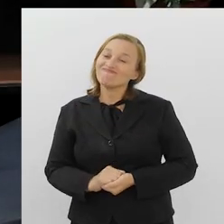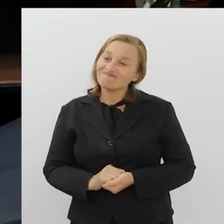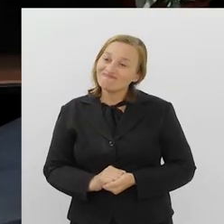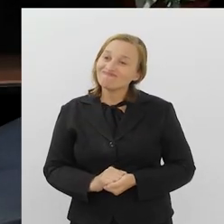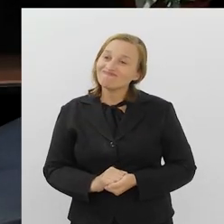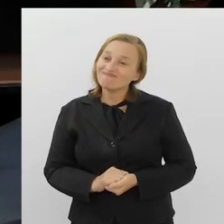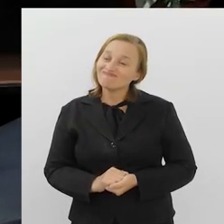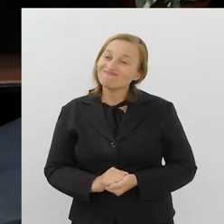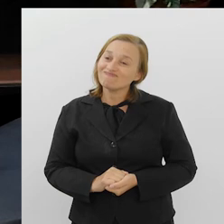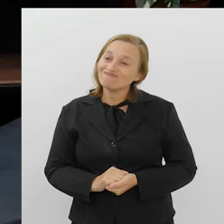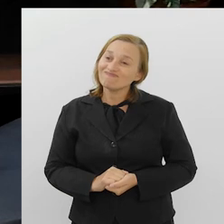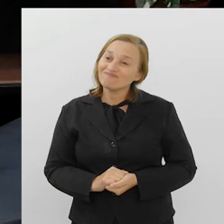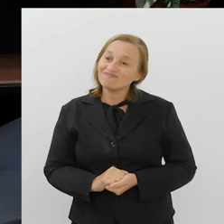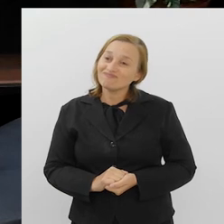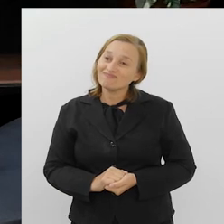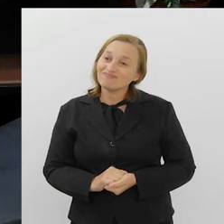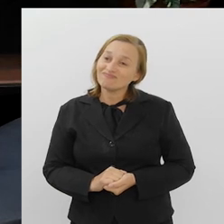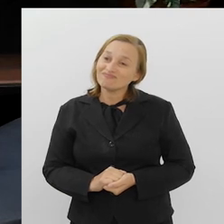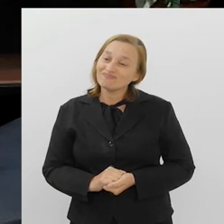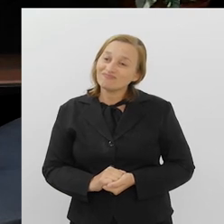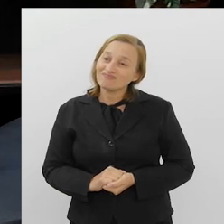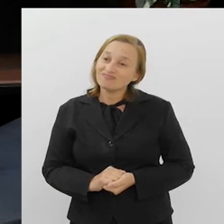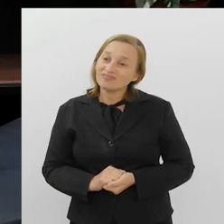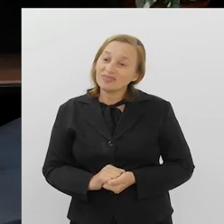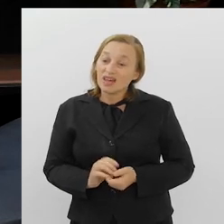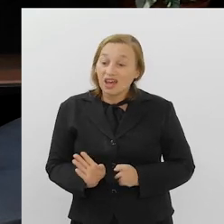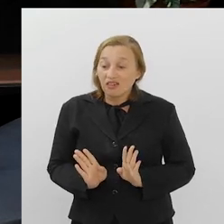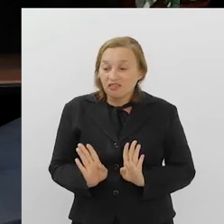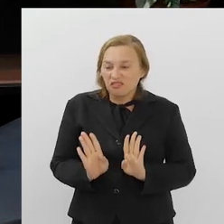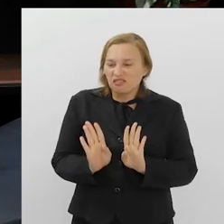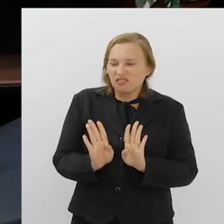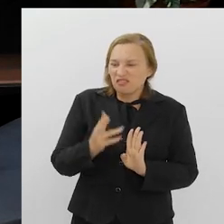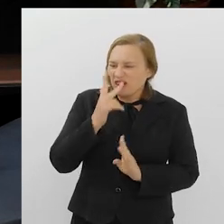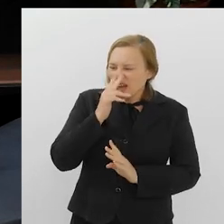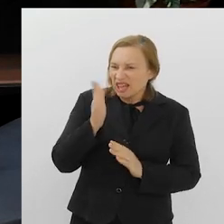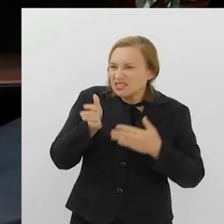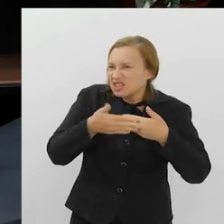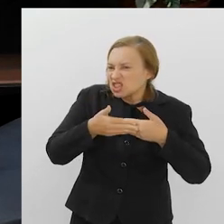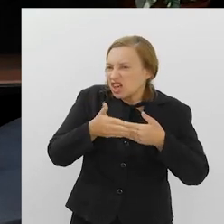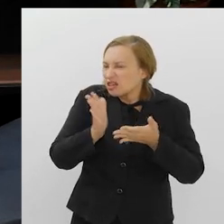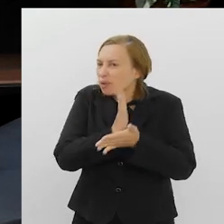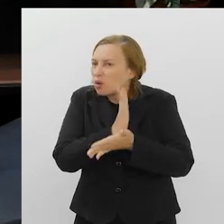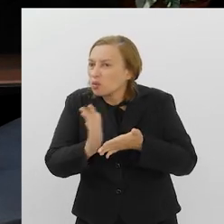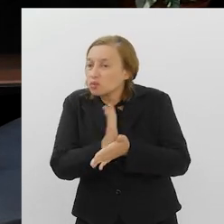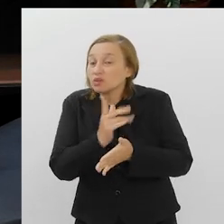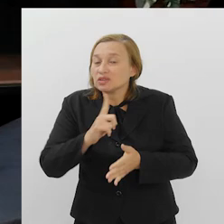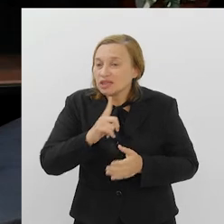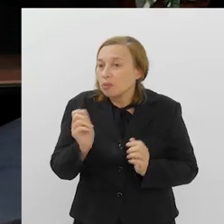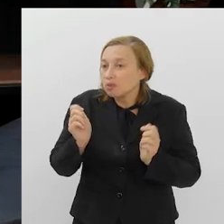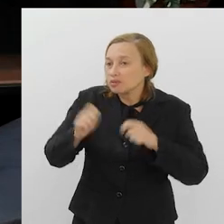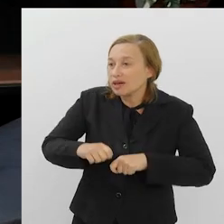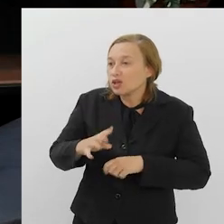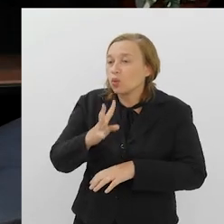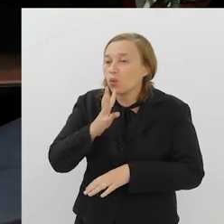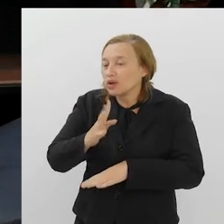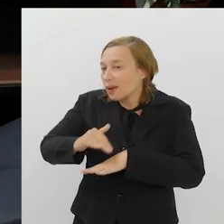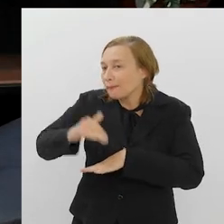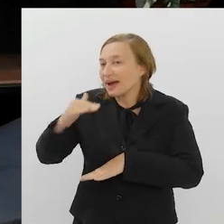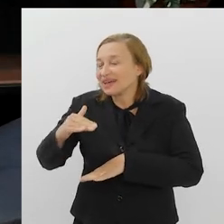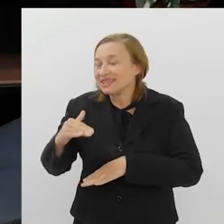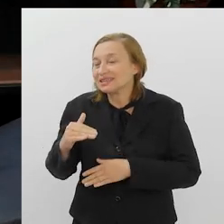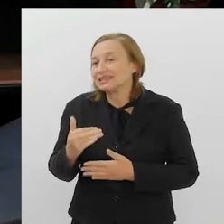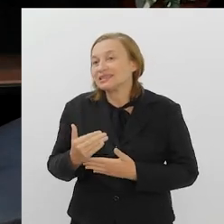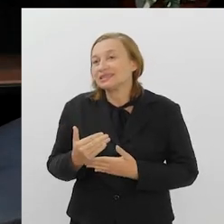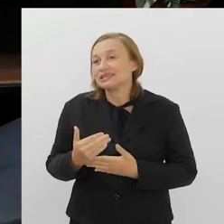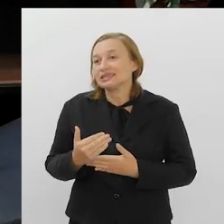que eu te disse ela ela é meio que é fechada Para alguns então quando existe a possibilidade